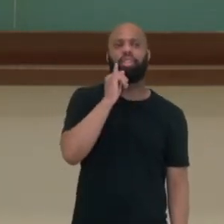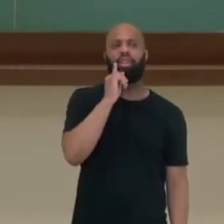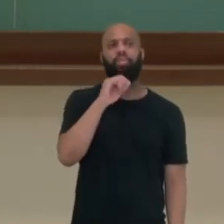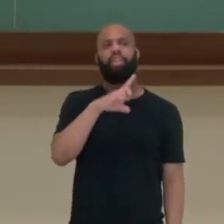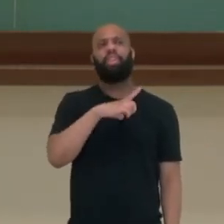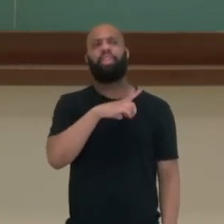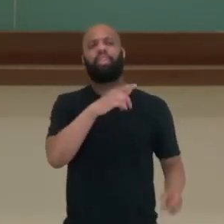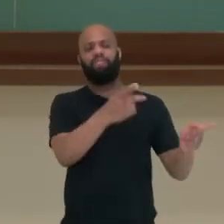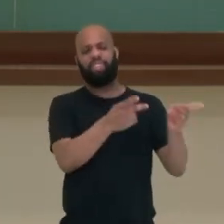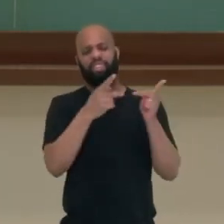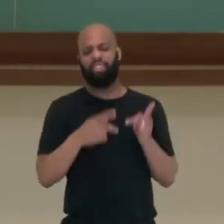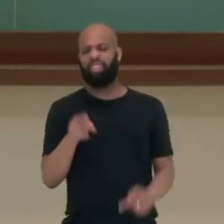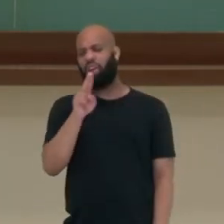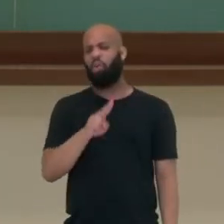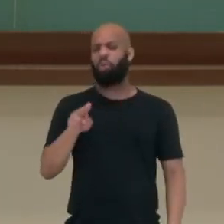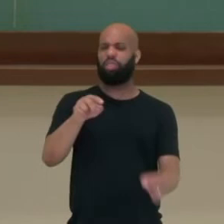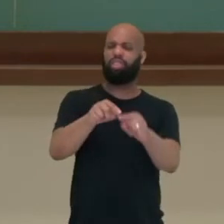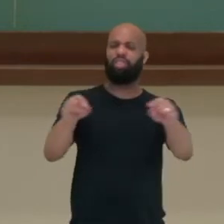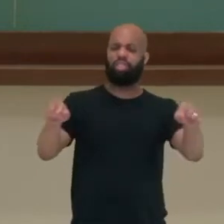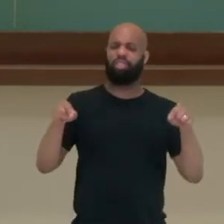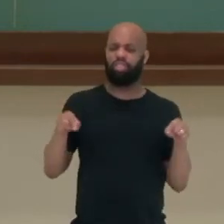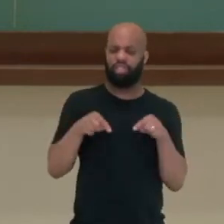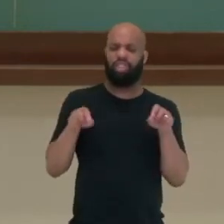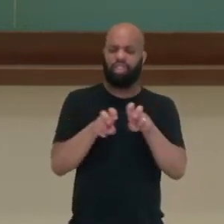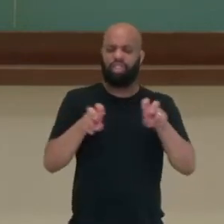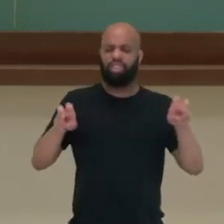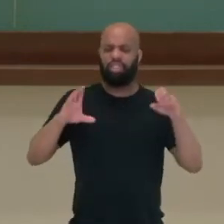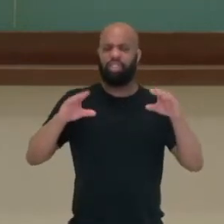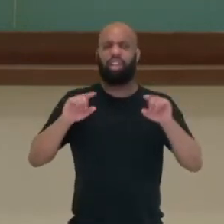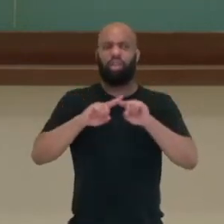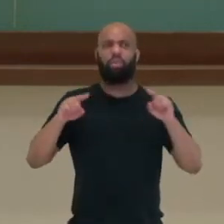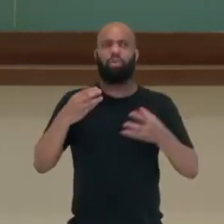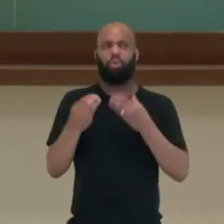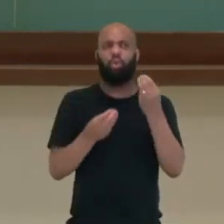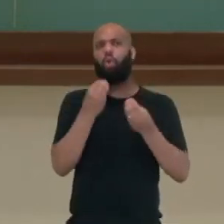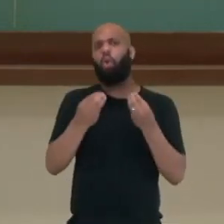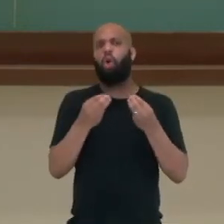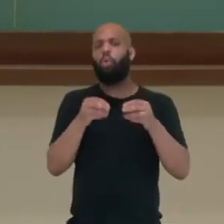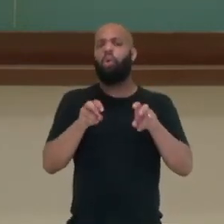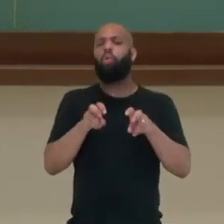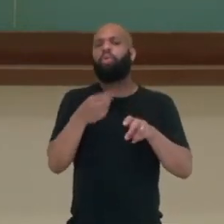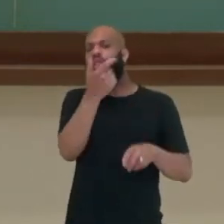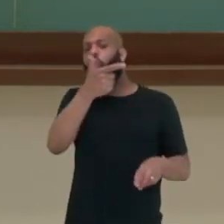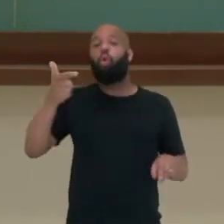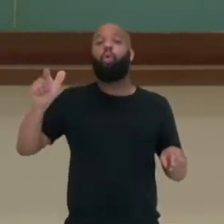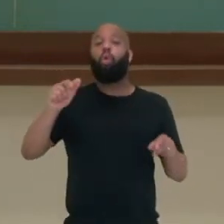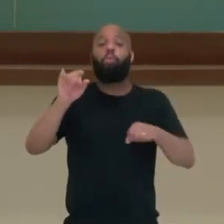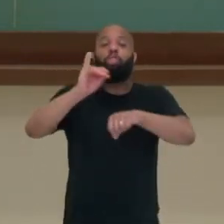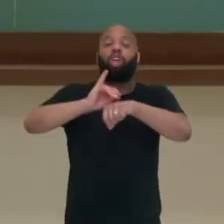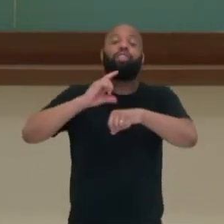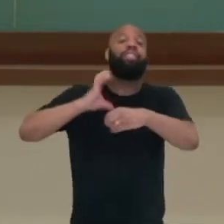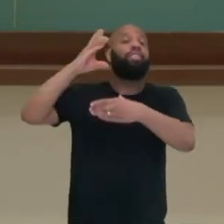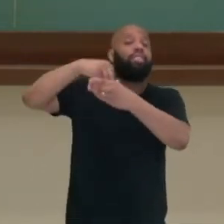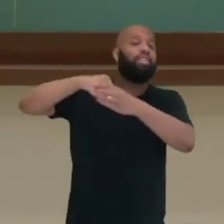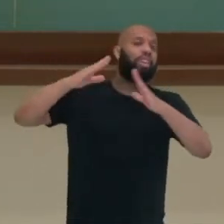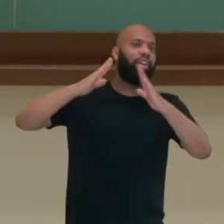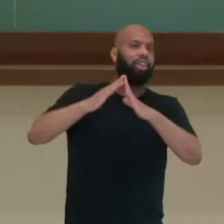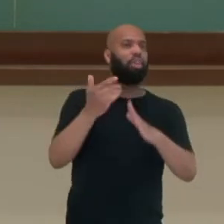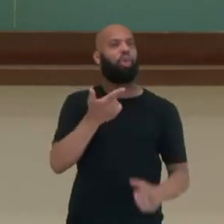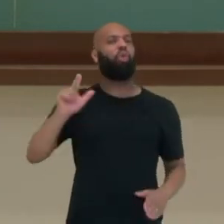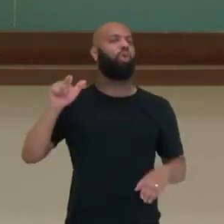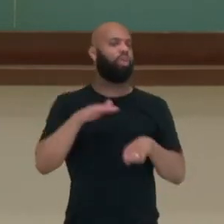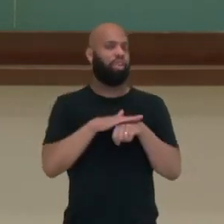vai se ajeitar na sala, mas como vai ser os móveis depois? Uma outra conversa, que vão estar nesta casa para quando eu receber